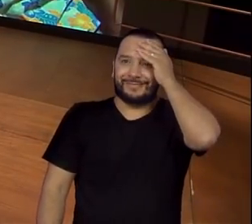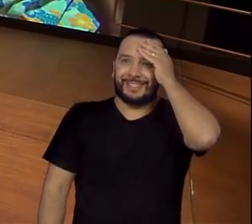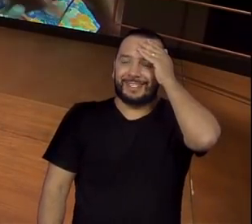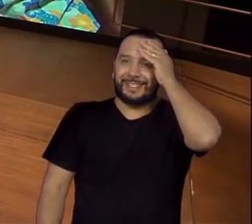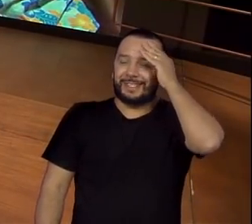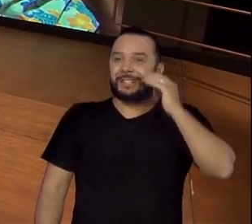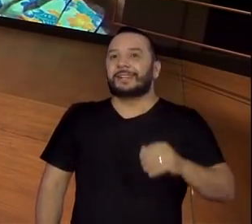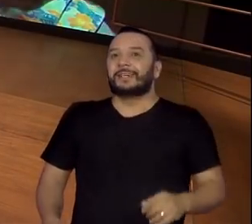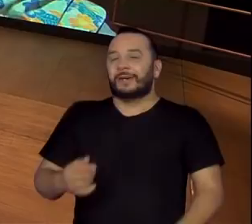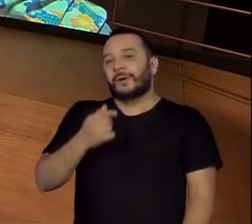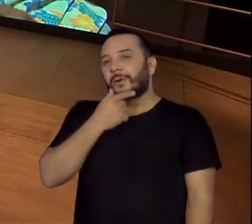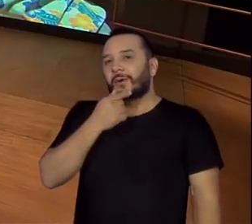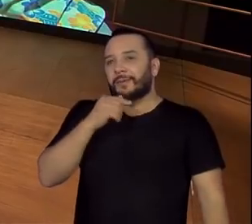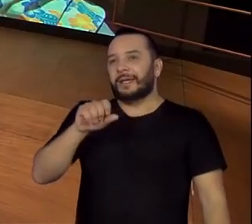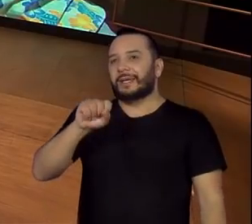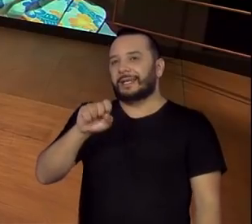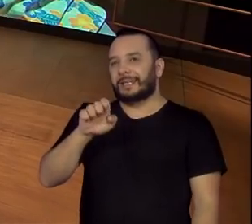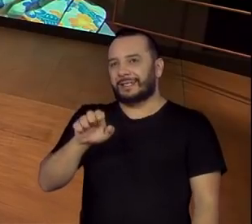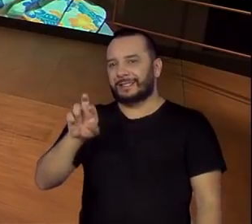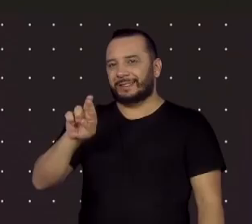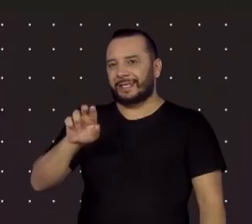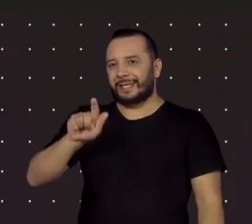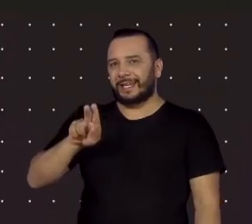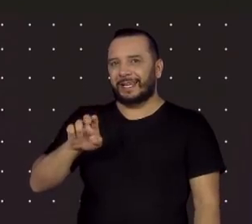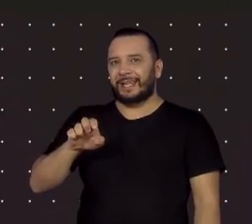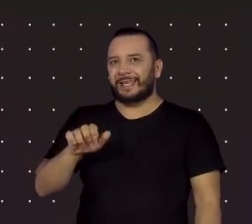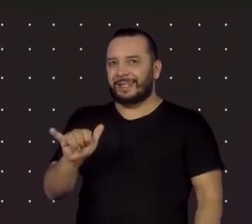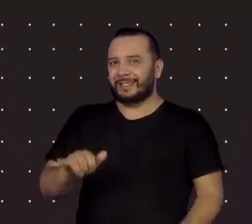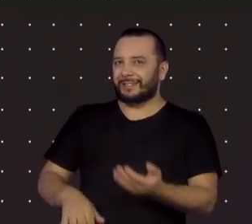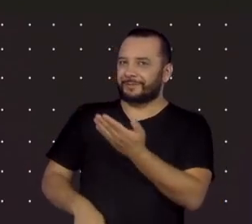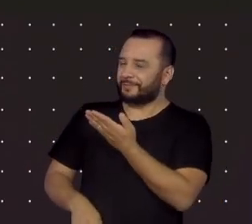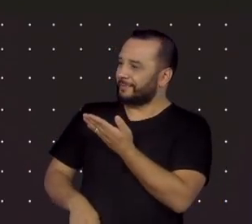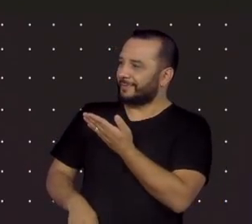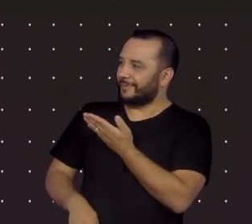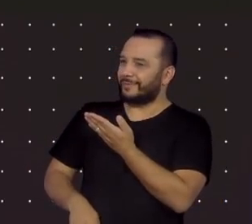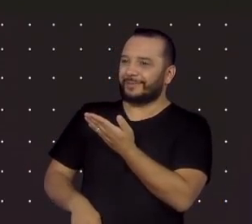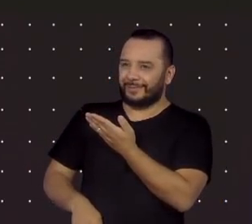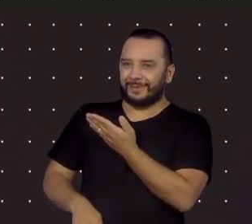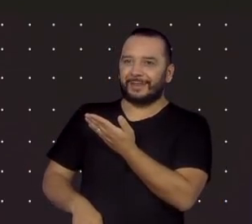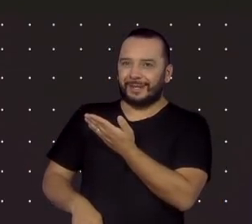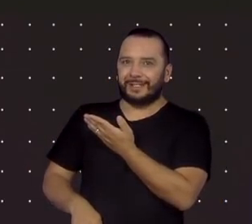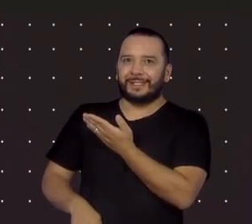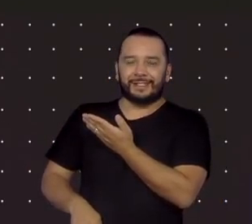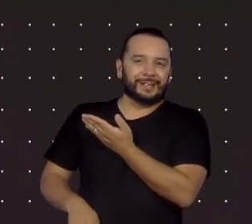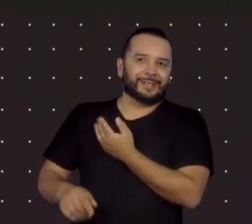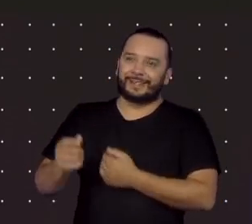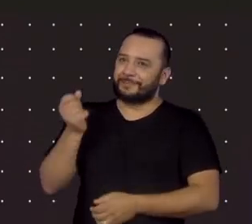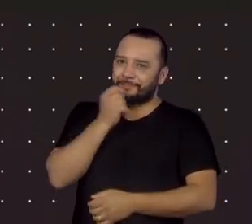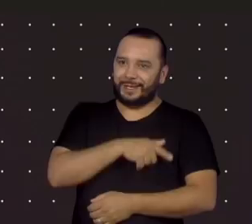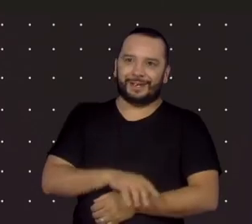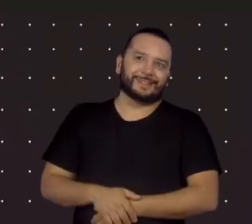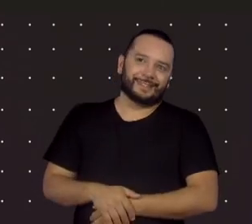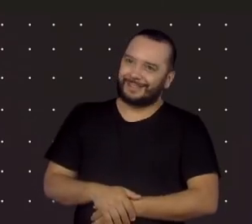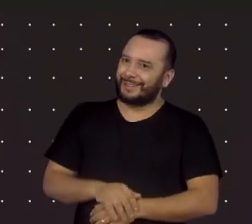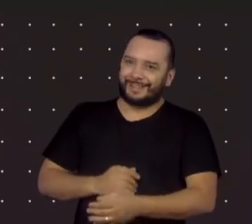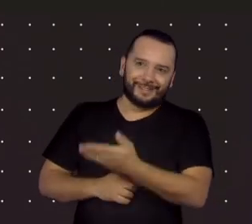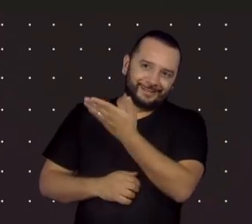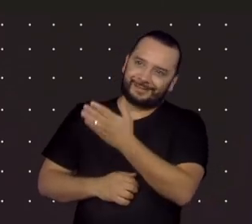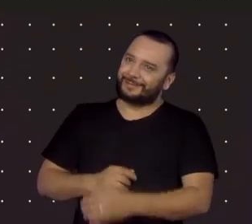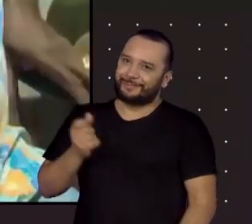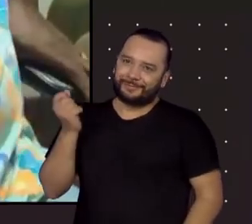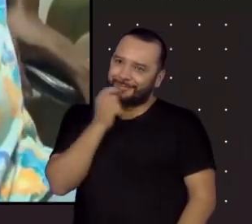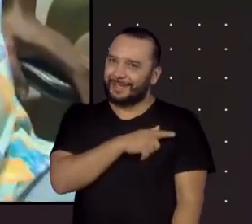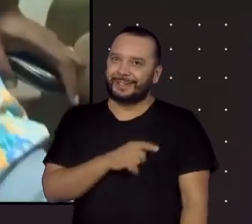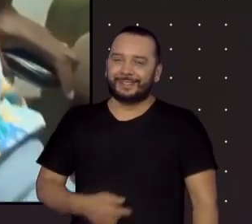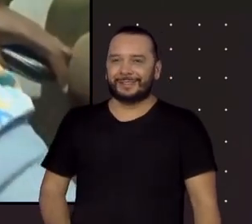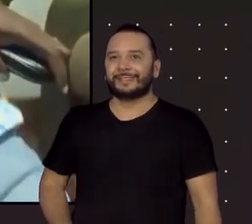Bustamante, que é o Serguei, Bustamante, ele... uma figura, né? Serguei era uma figura maravilhosa.